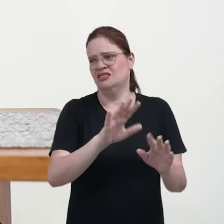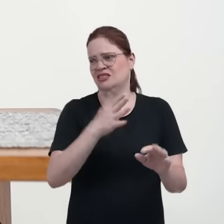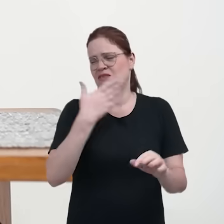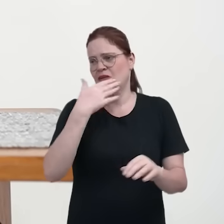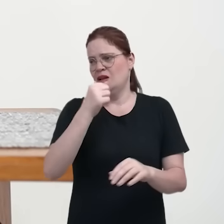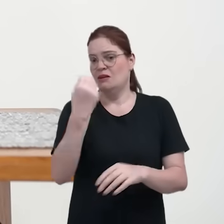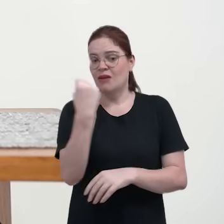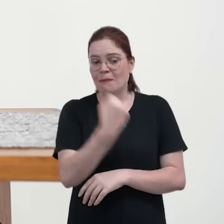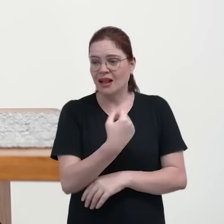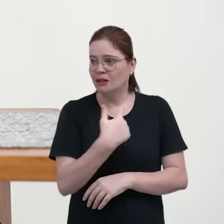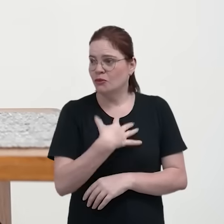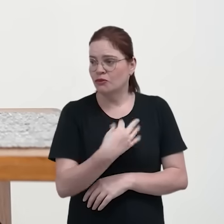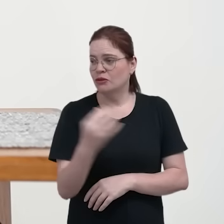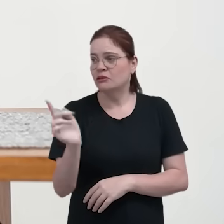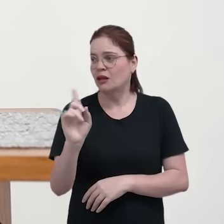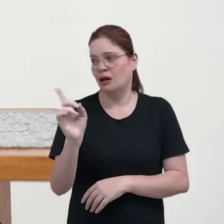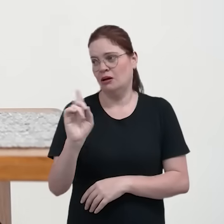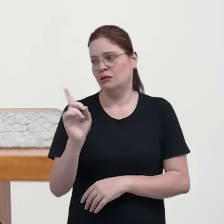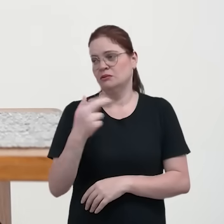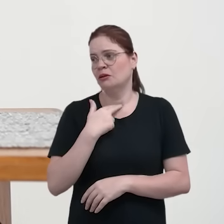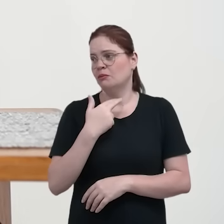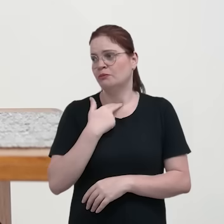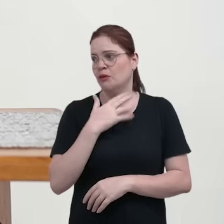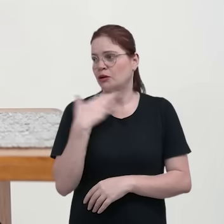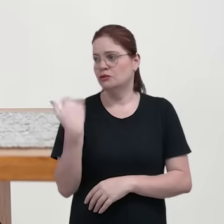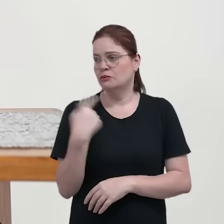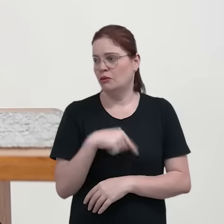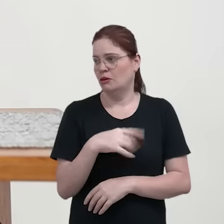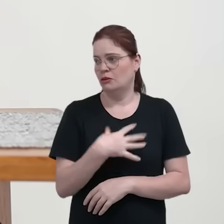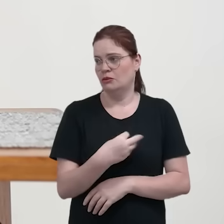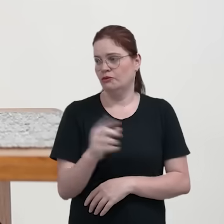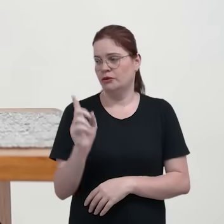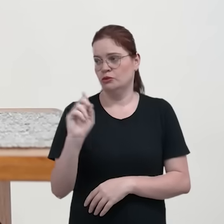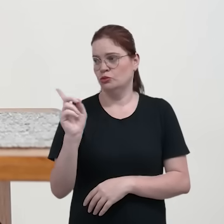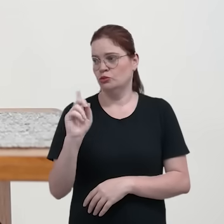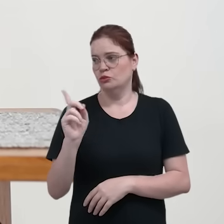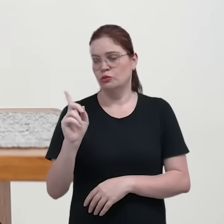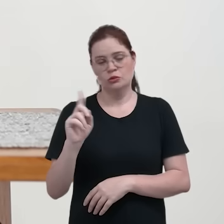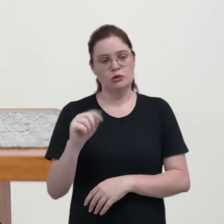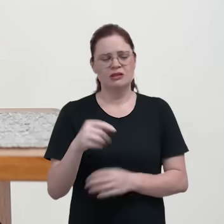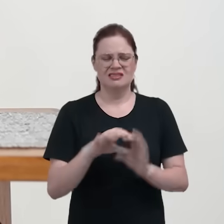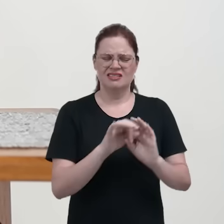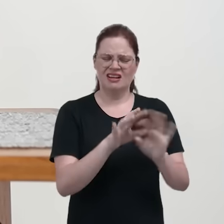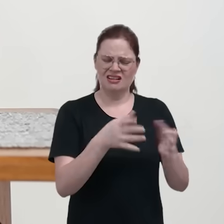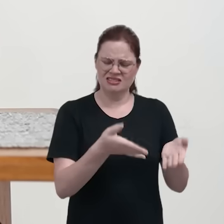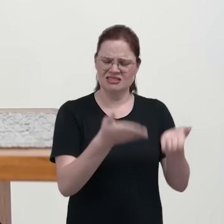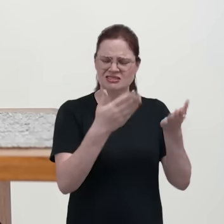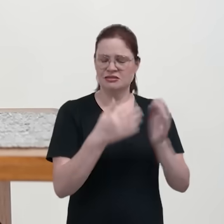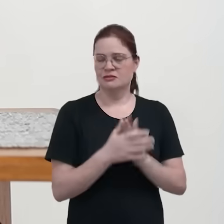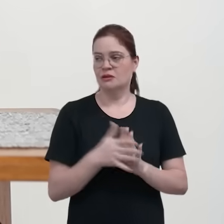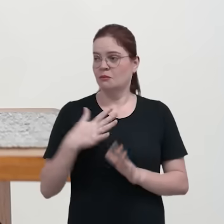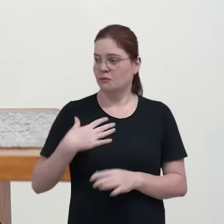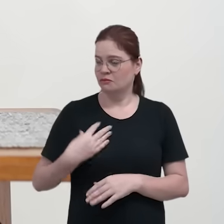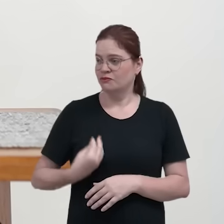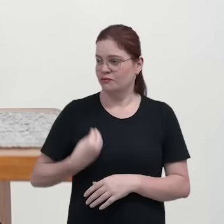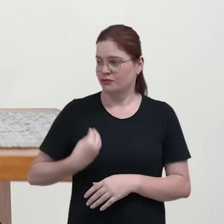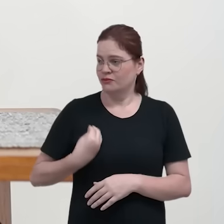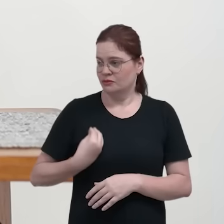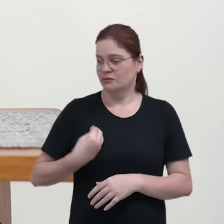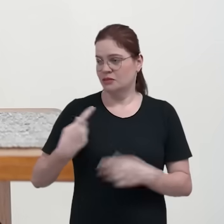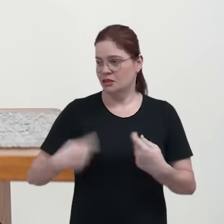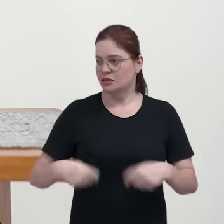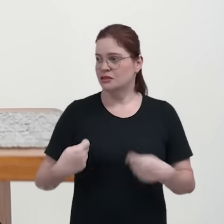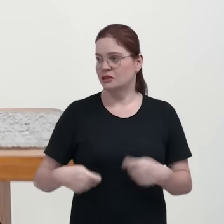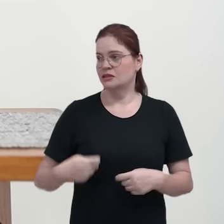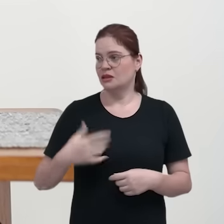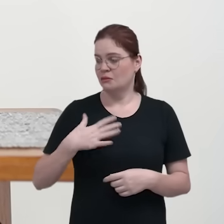pode deixar o filho com ela, não tem problema. Mas o filho não pode morrer. Meu filho precisa